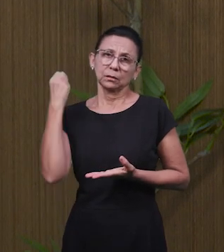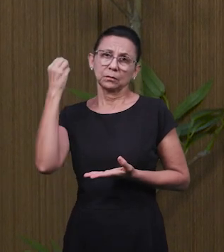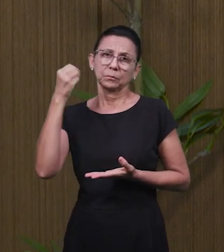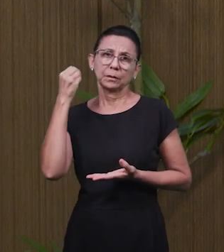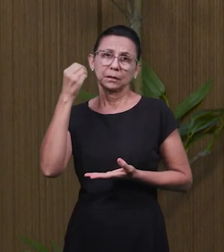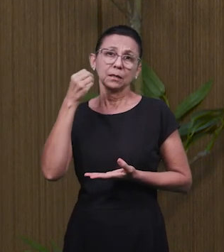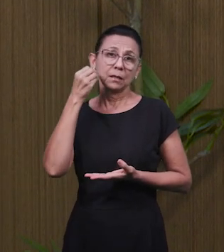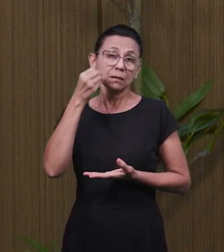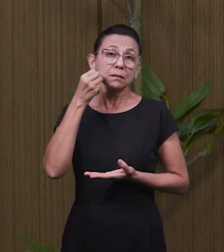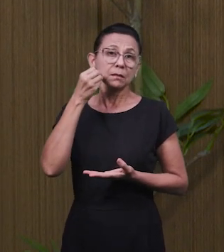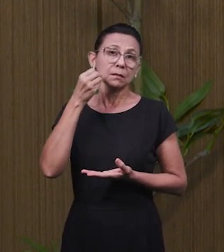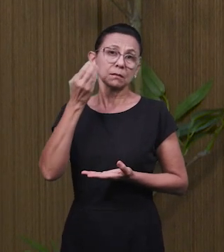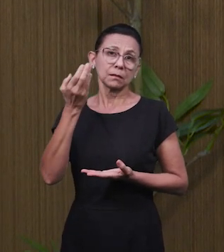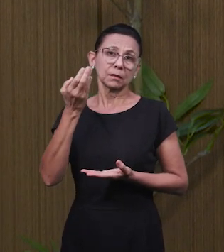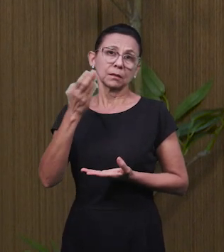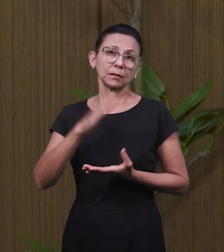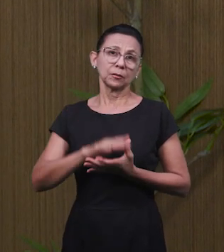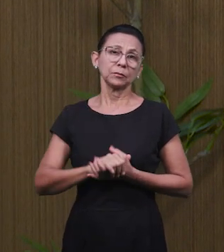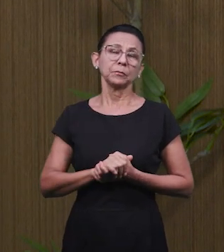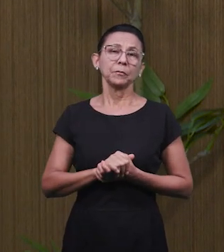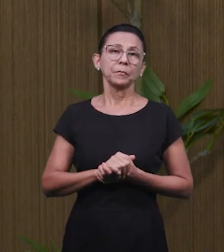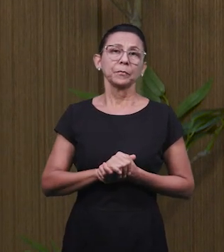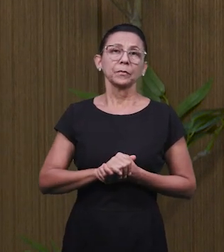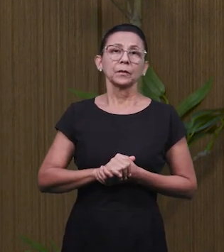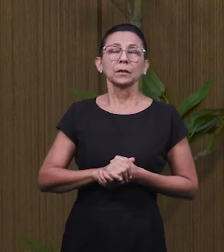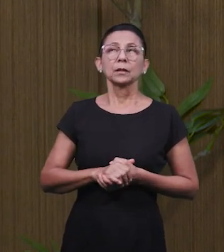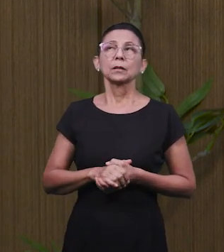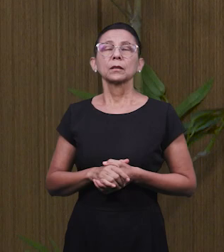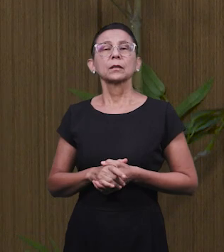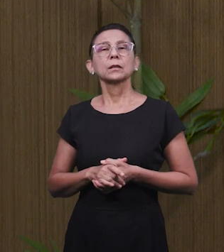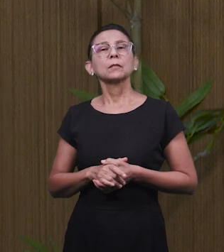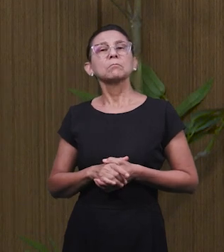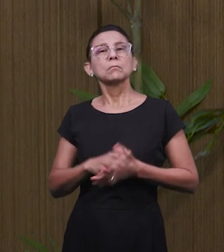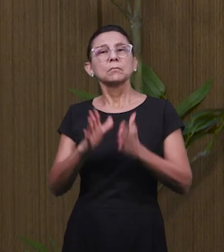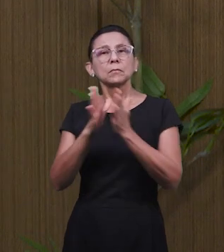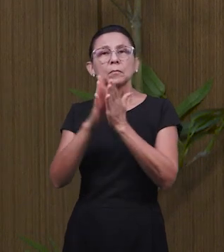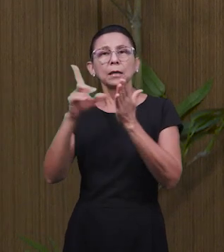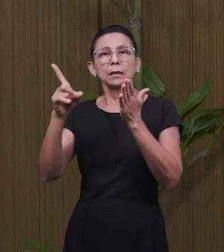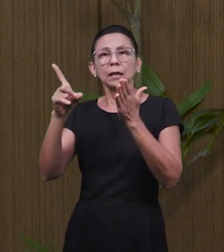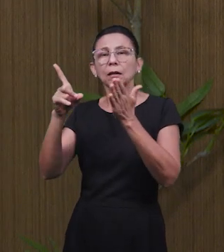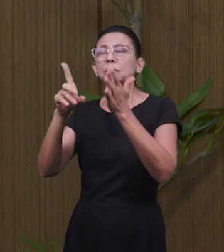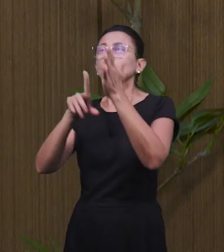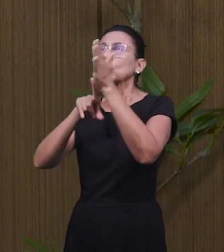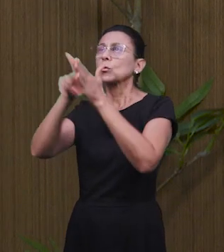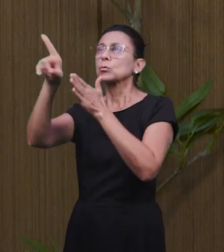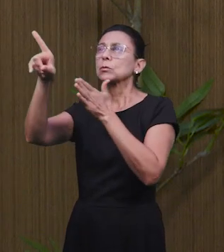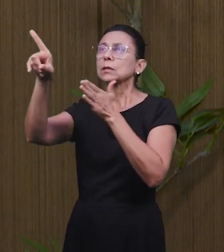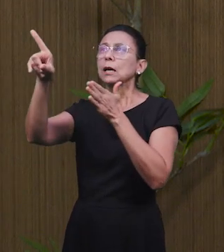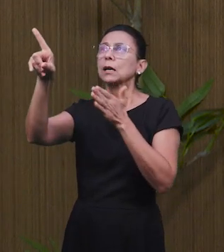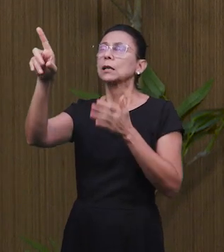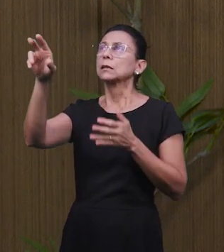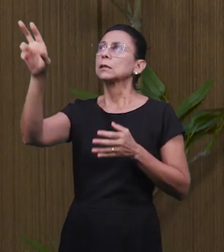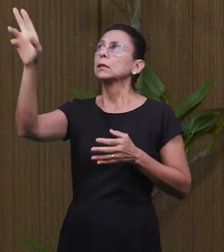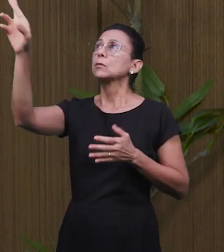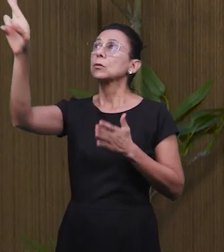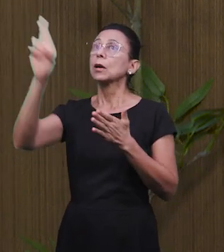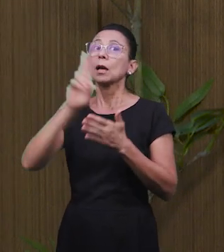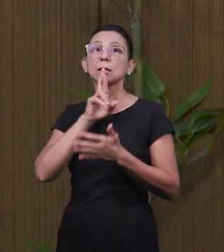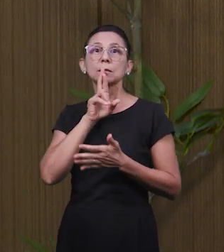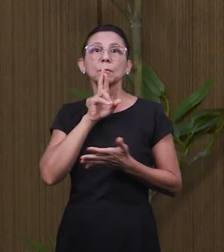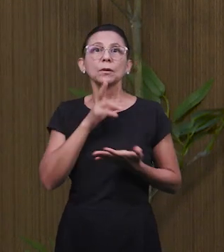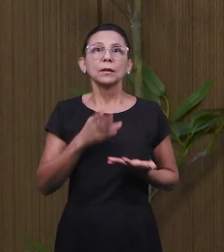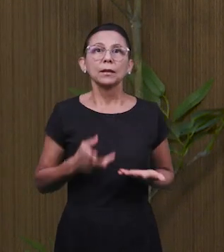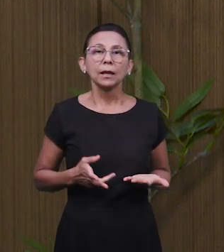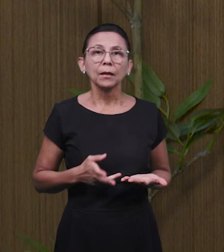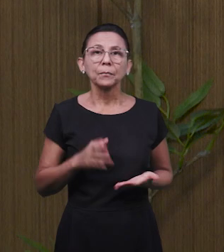tenho experiência onde o Senhor me falou através da palavra. Às vezes você está lendo um texto bíblico